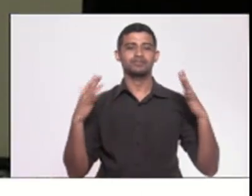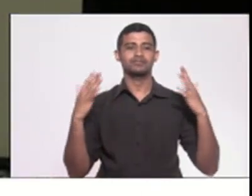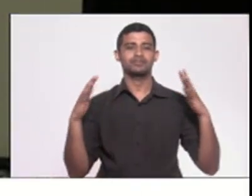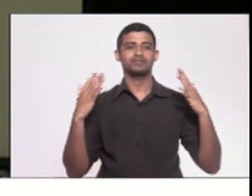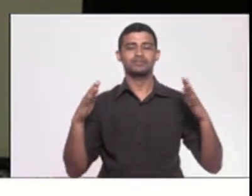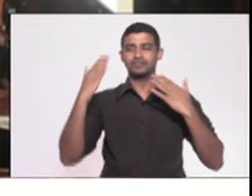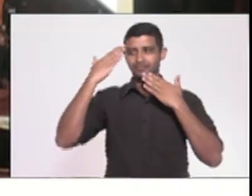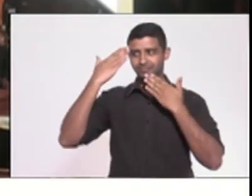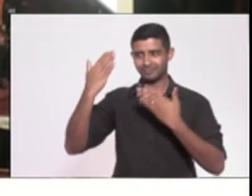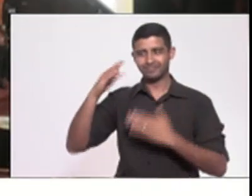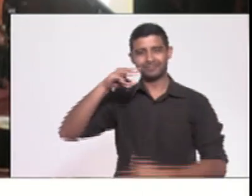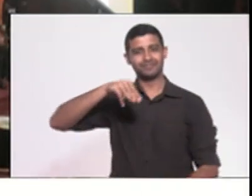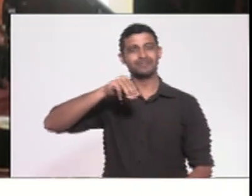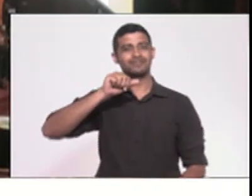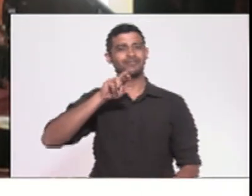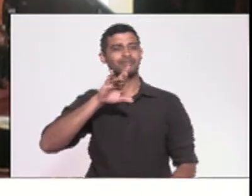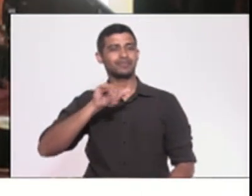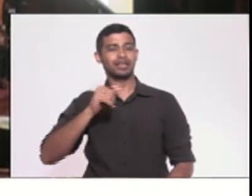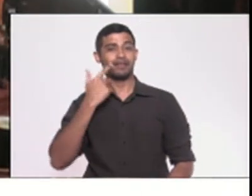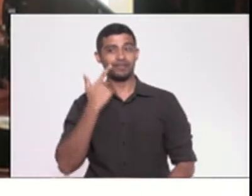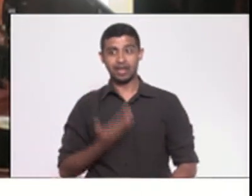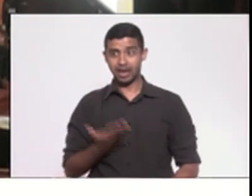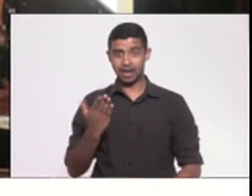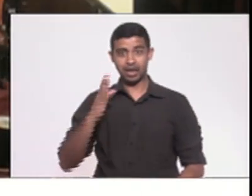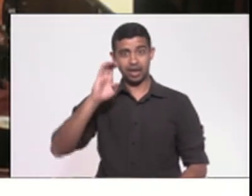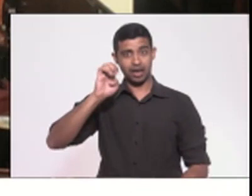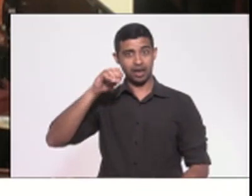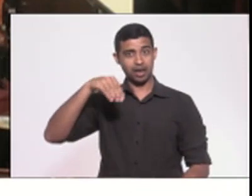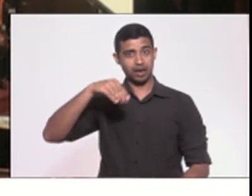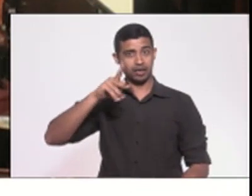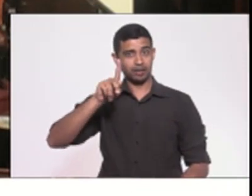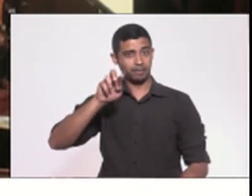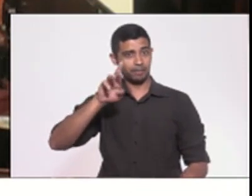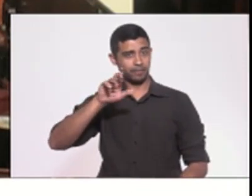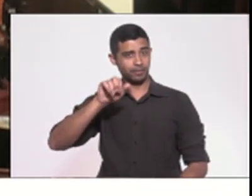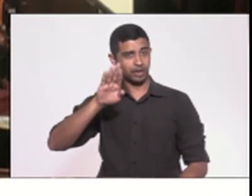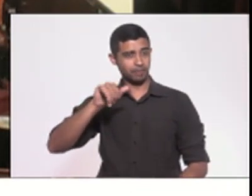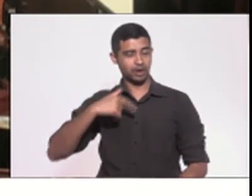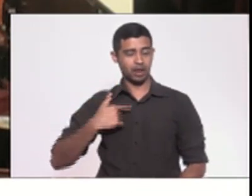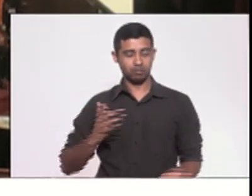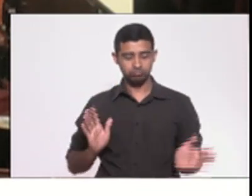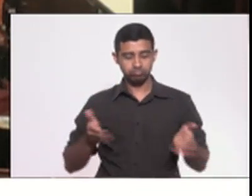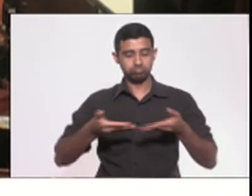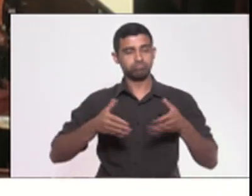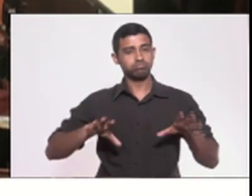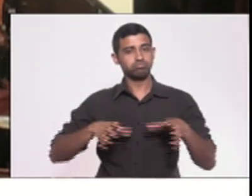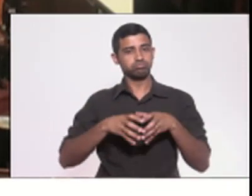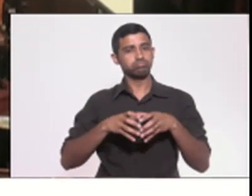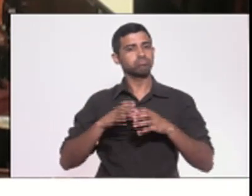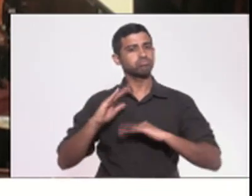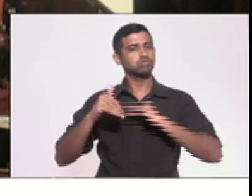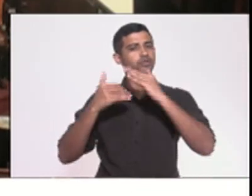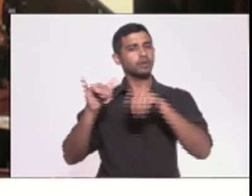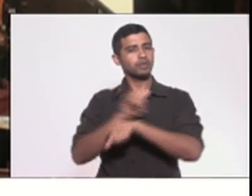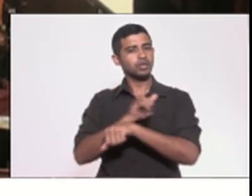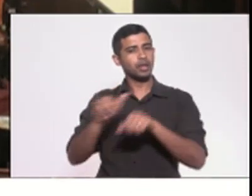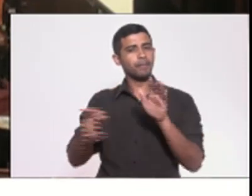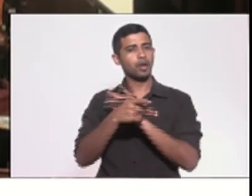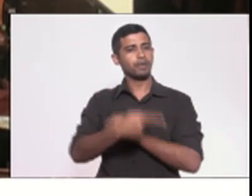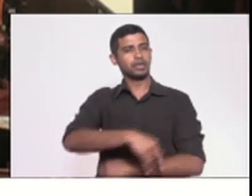Obrigada, Maria Elizabeth. A Embrapa passou a fazer parte recentemente do Fórum Permanente de Desenvolvimento Estratégico do Estado do